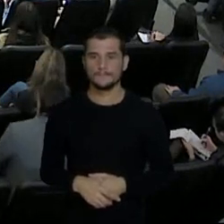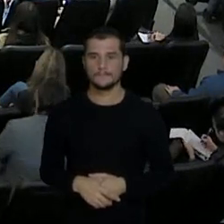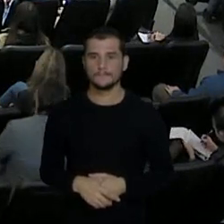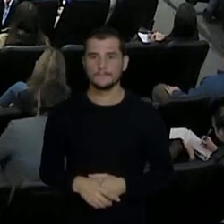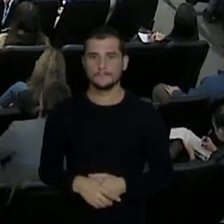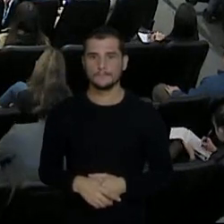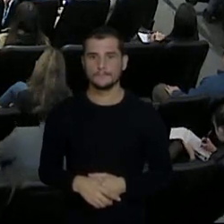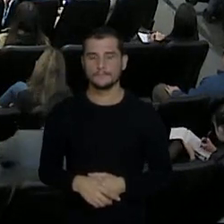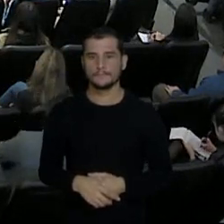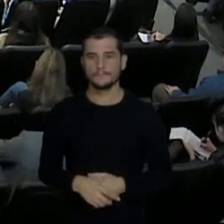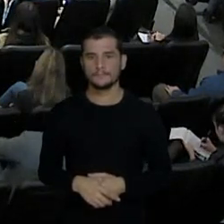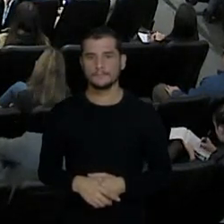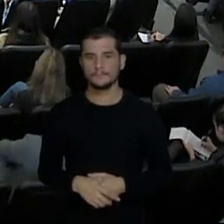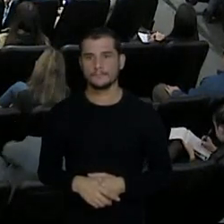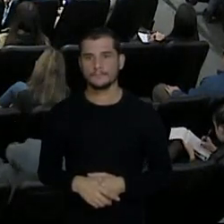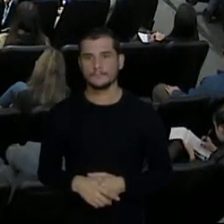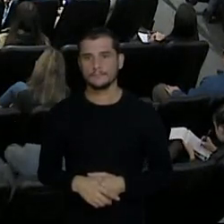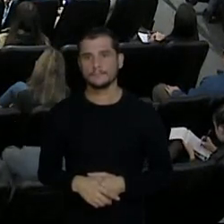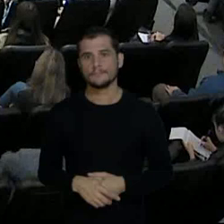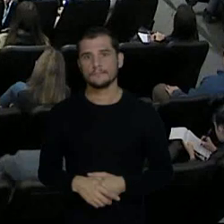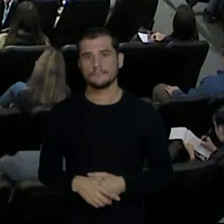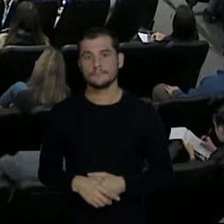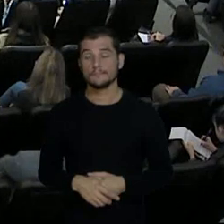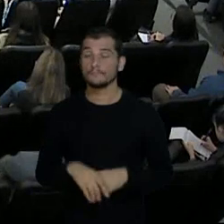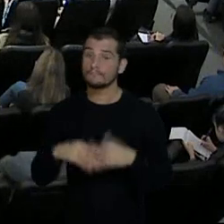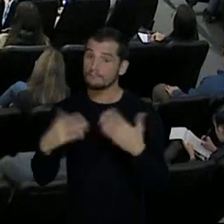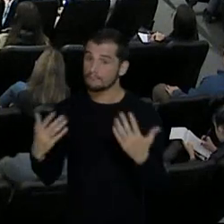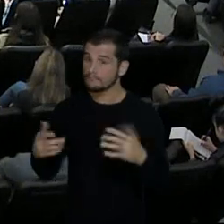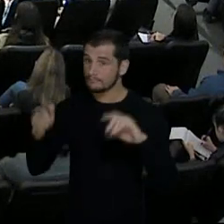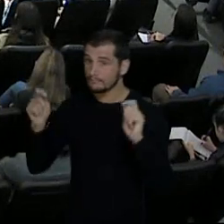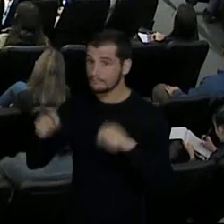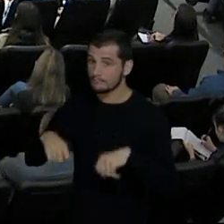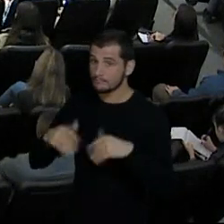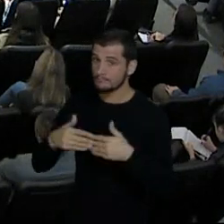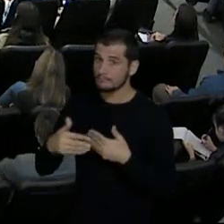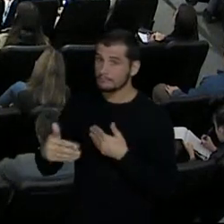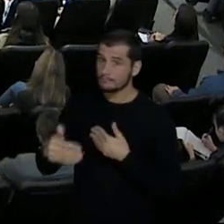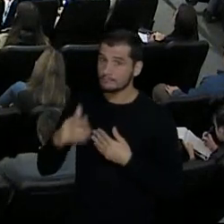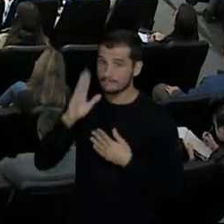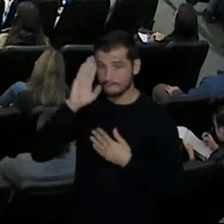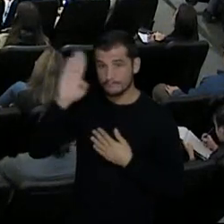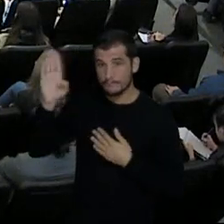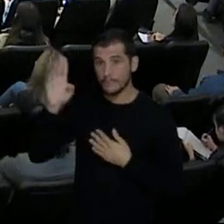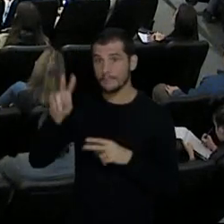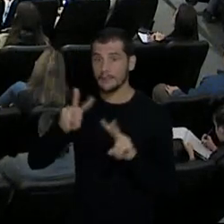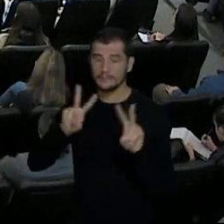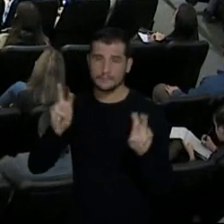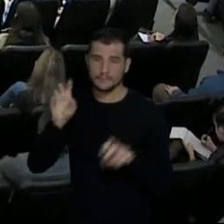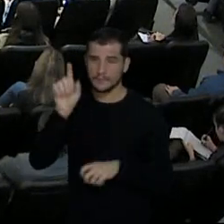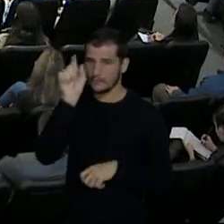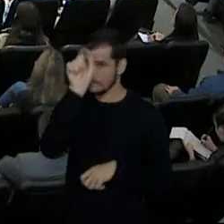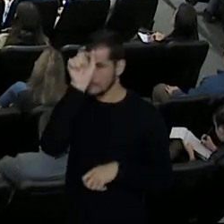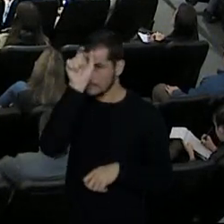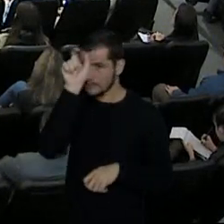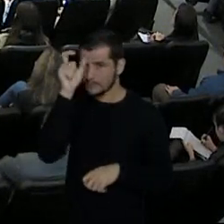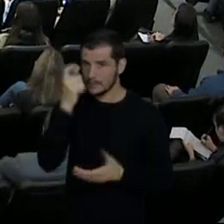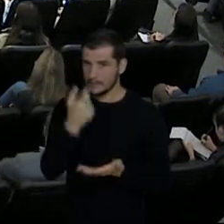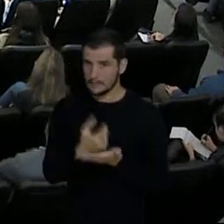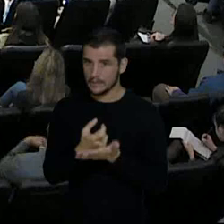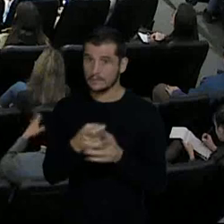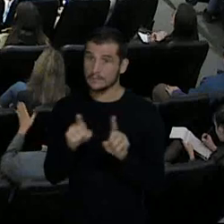Combinado então quando possível Principalmente quando tem a dislexia e o TDH como como